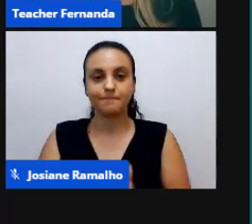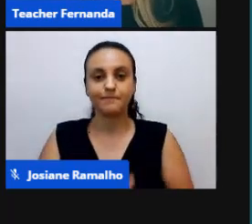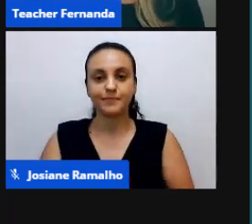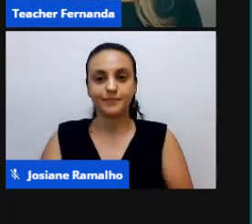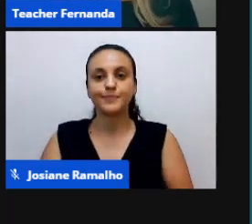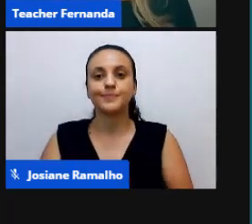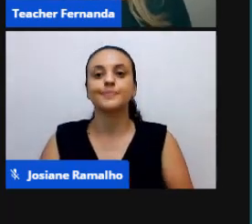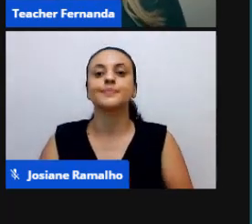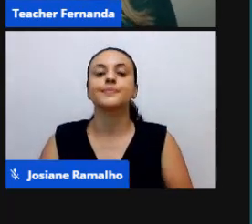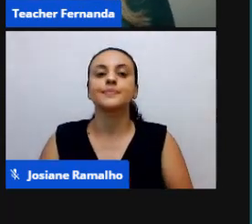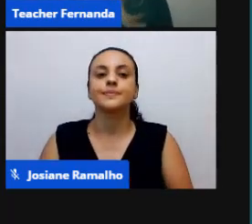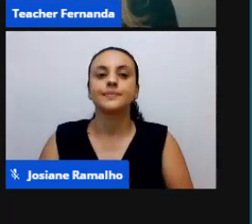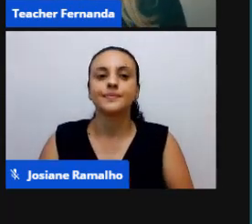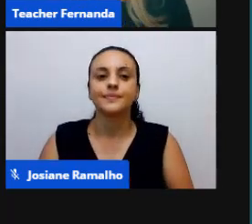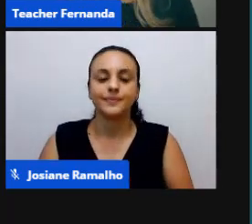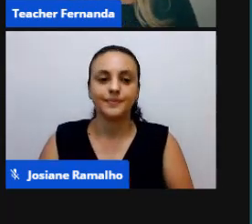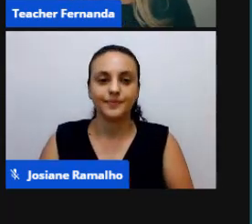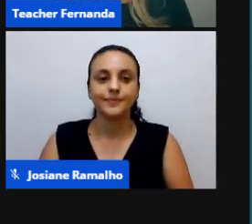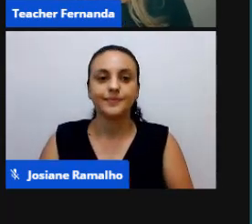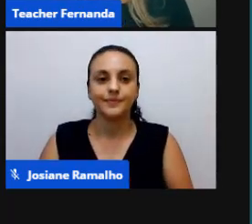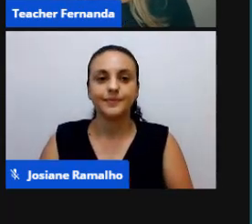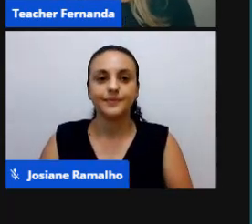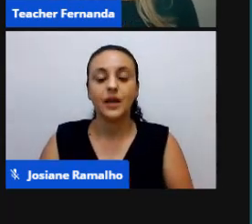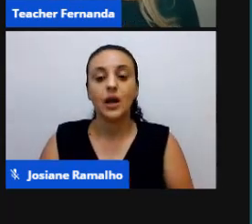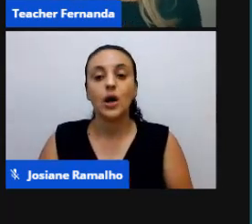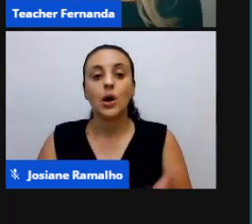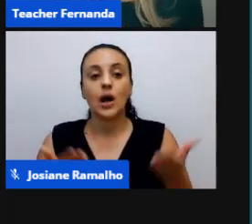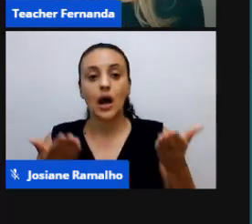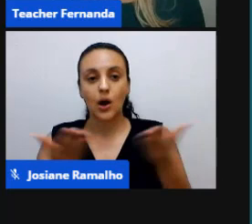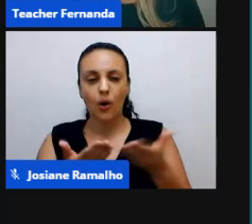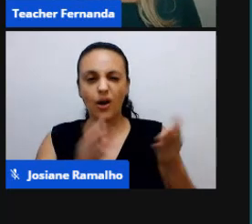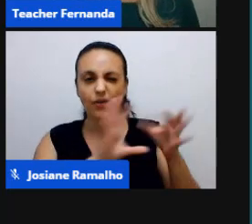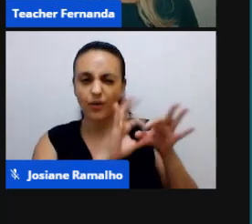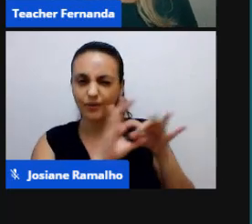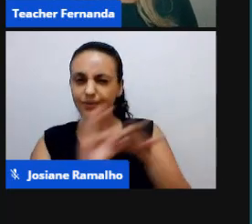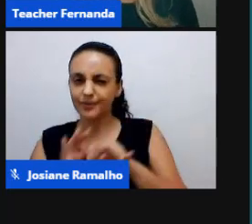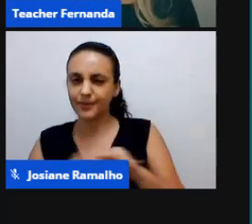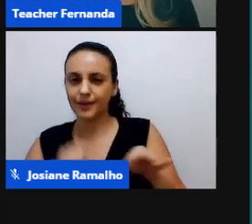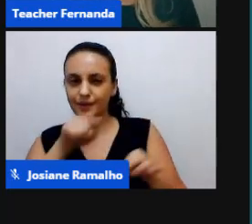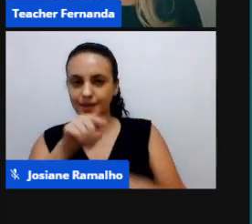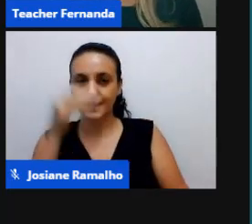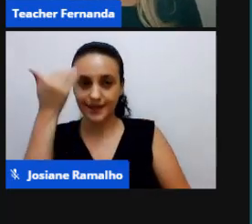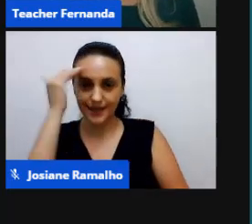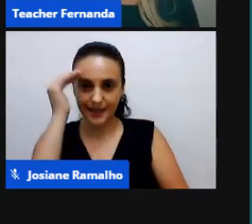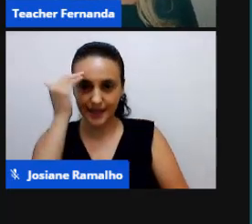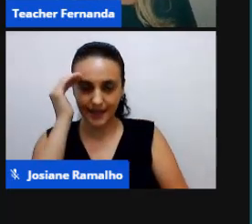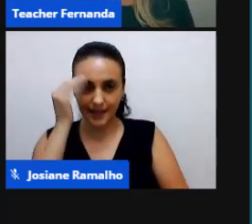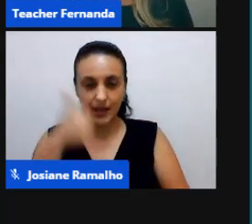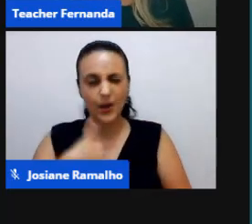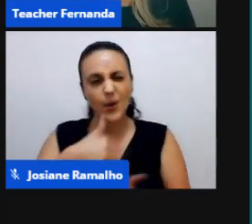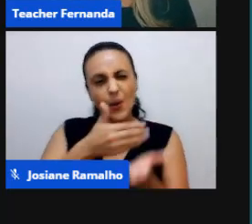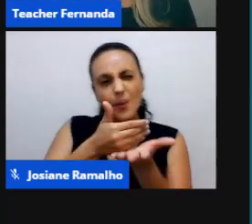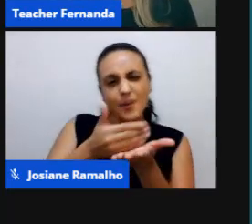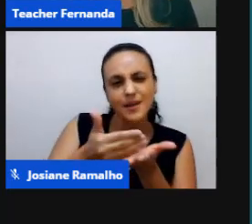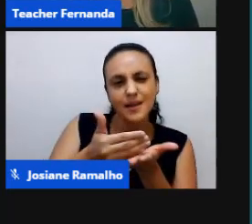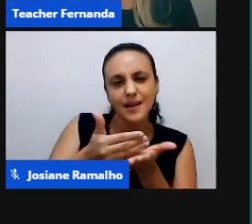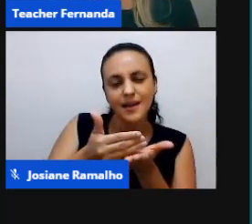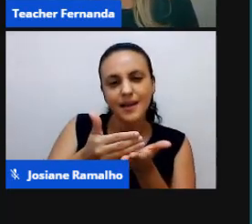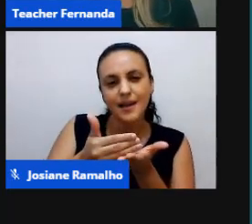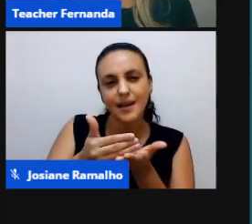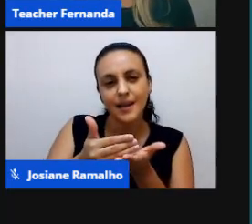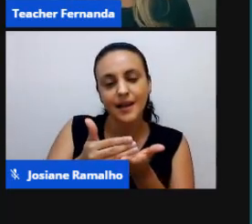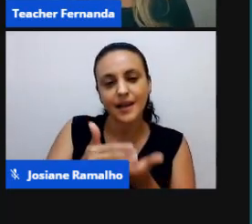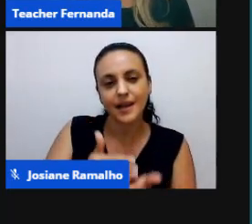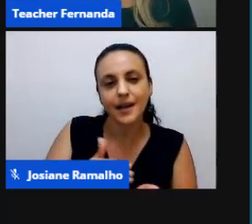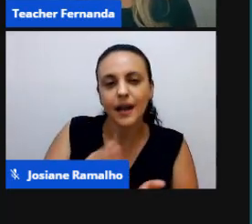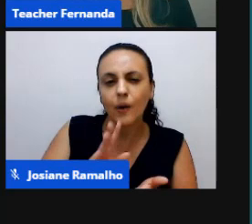Vamos lá. Gente, é o seguinte, eu vou contextualizar. Eu comecei a conhecer o Canva no ano